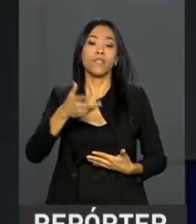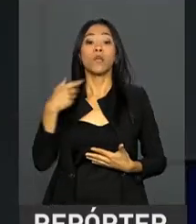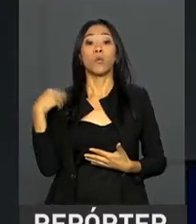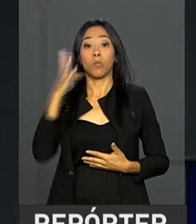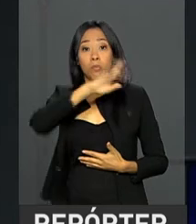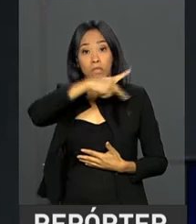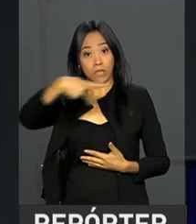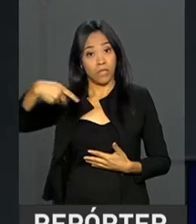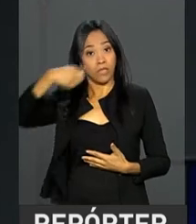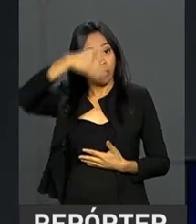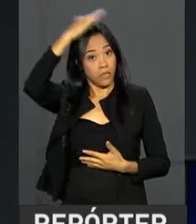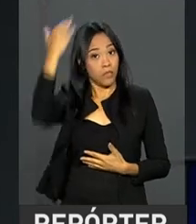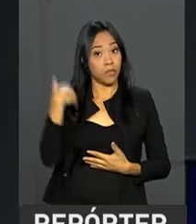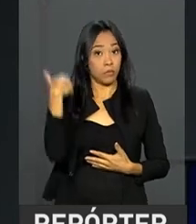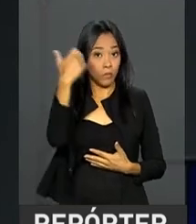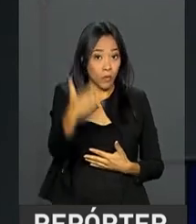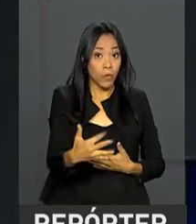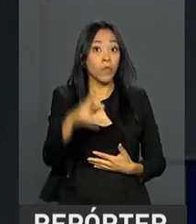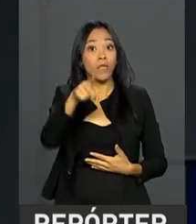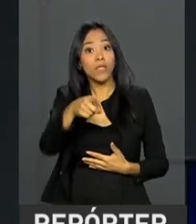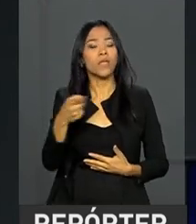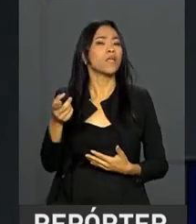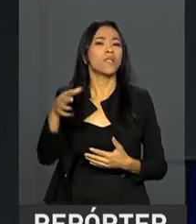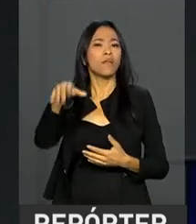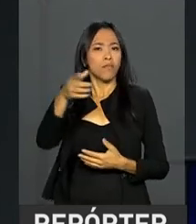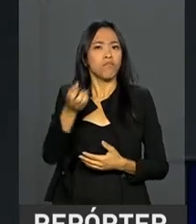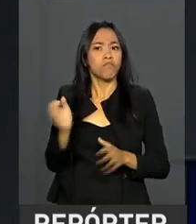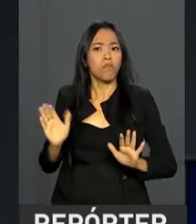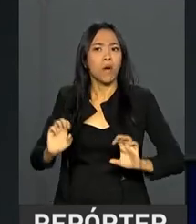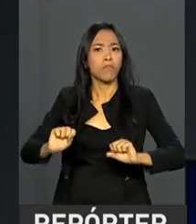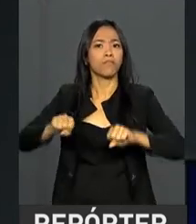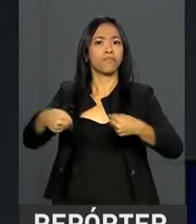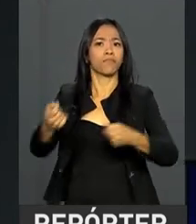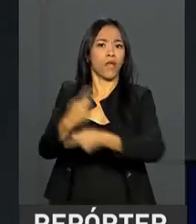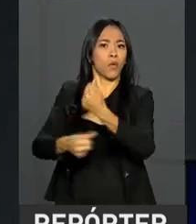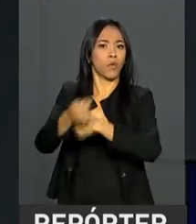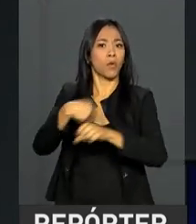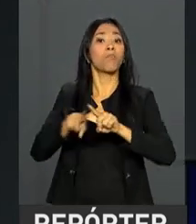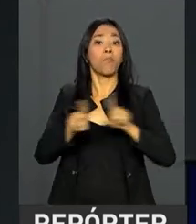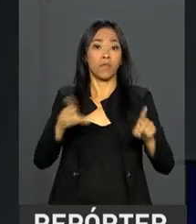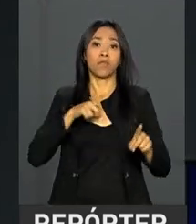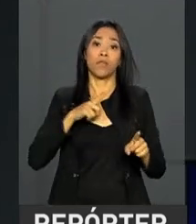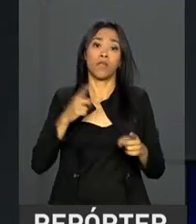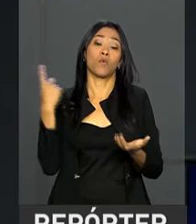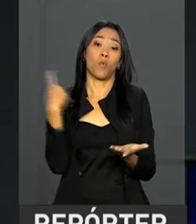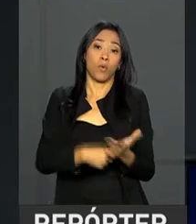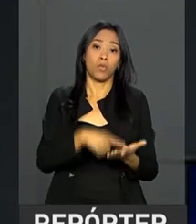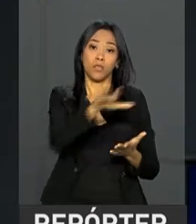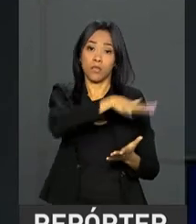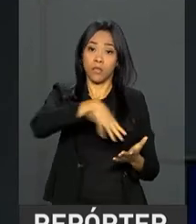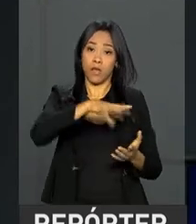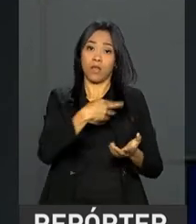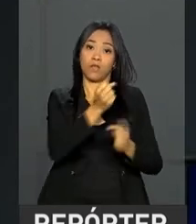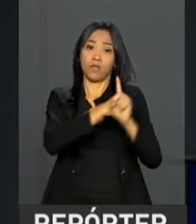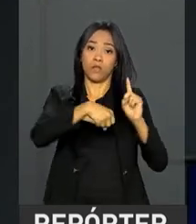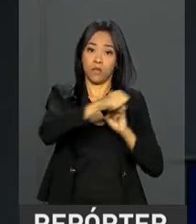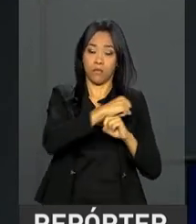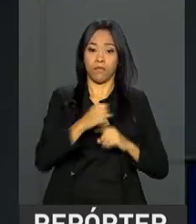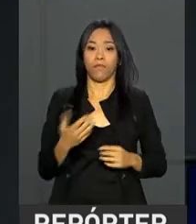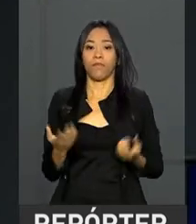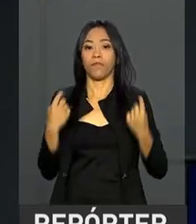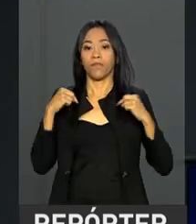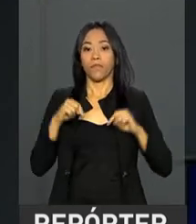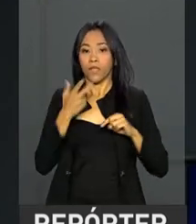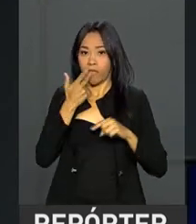têm uma função não só econômica mas também social fomos verificar e acompanhar o lançamento deste